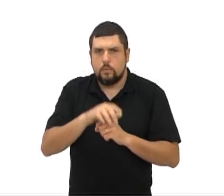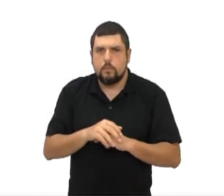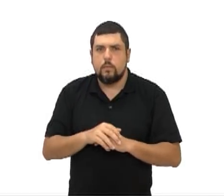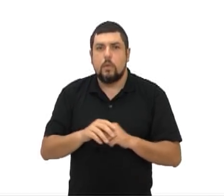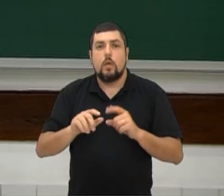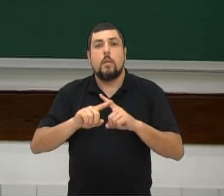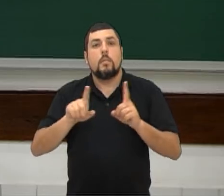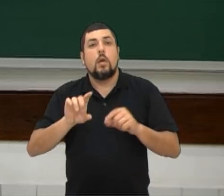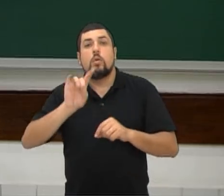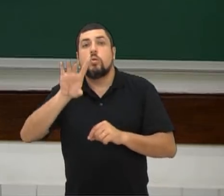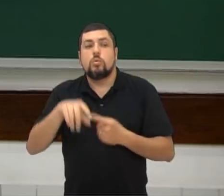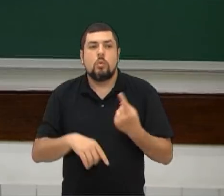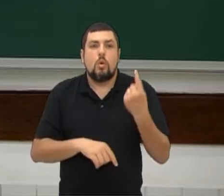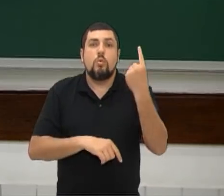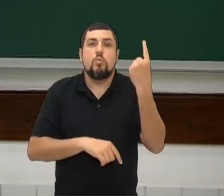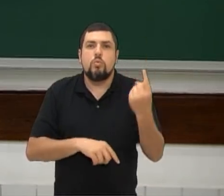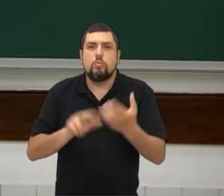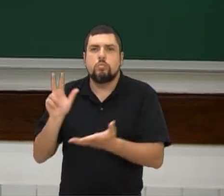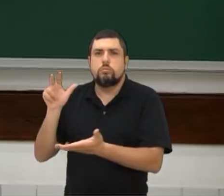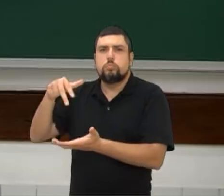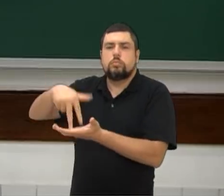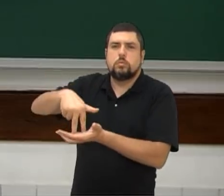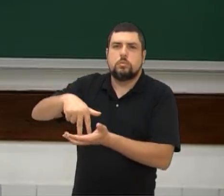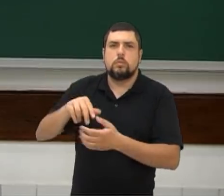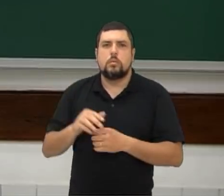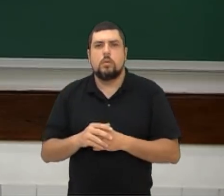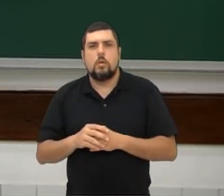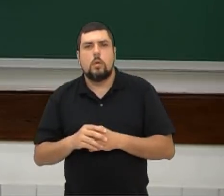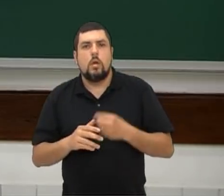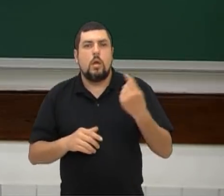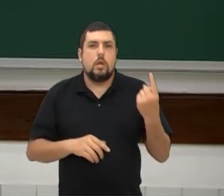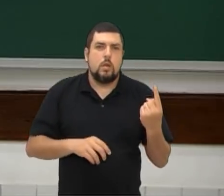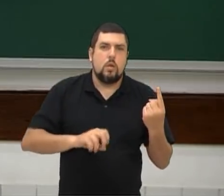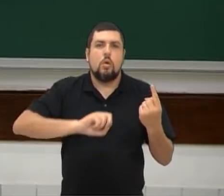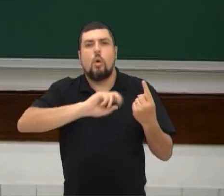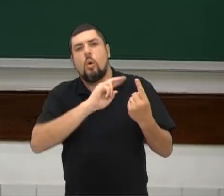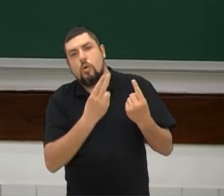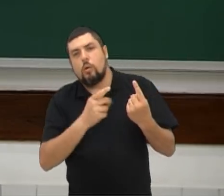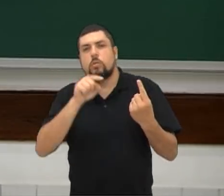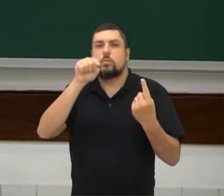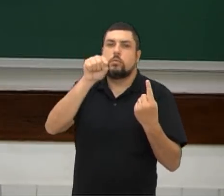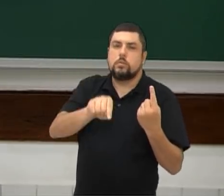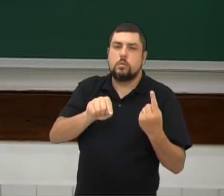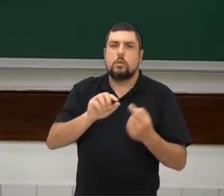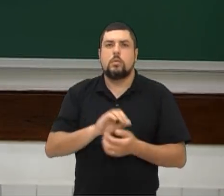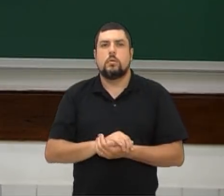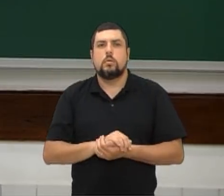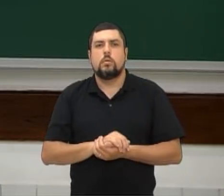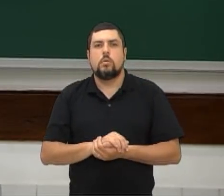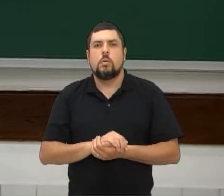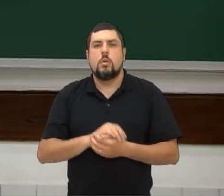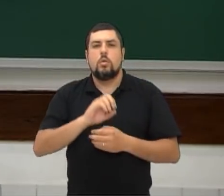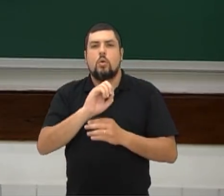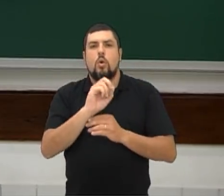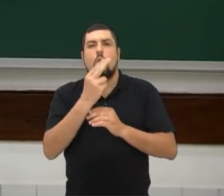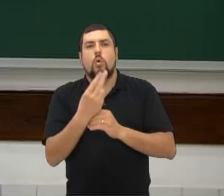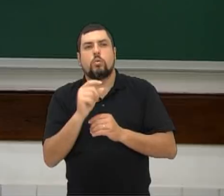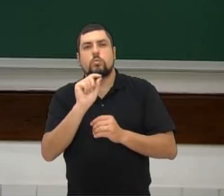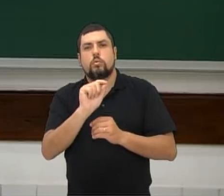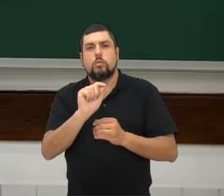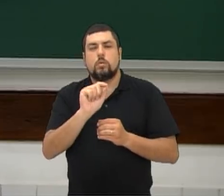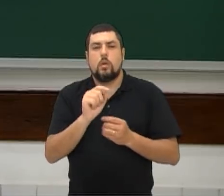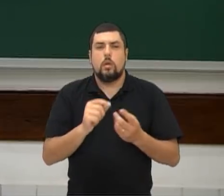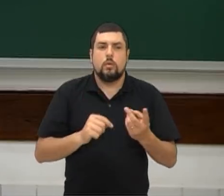será o protagonista. Ou vai ser um, ou vai ser o outro. O uso do ou exclui um